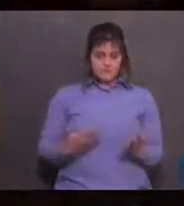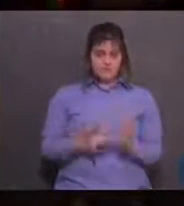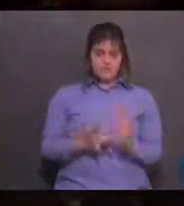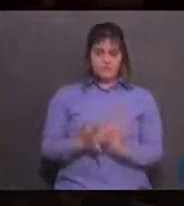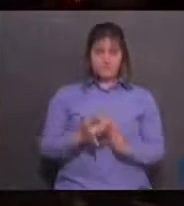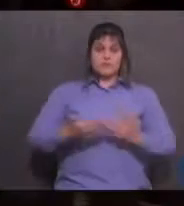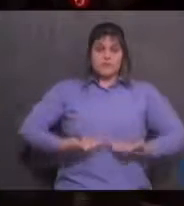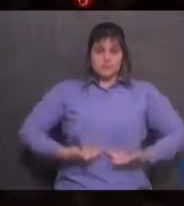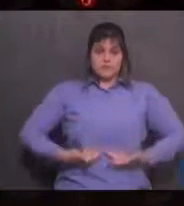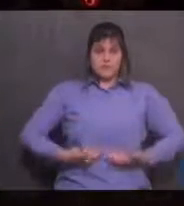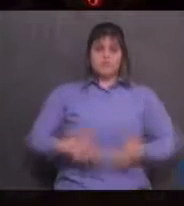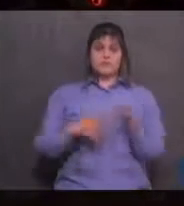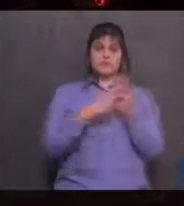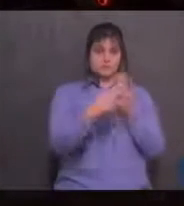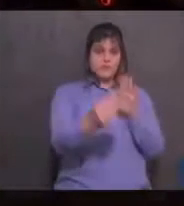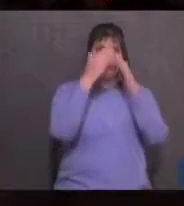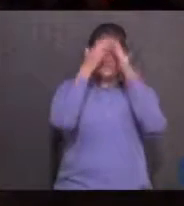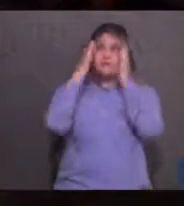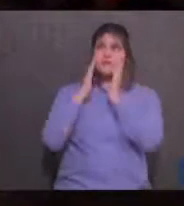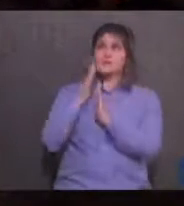vosso ventre, Jesus.